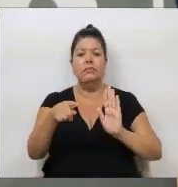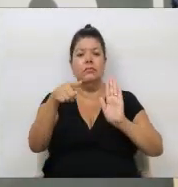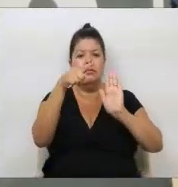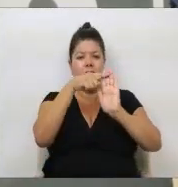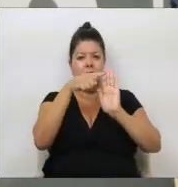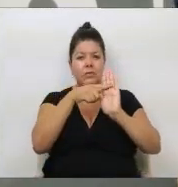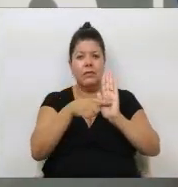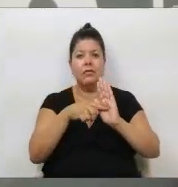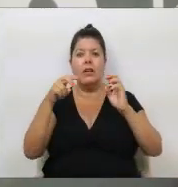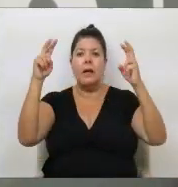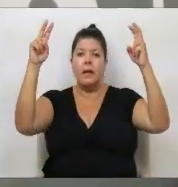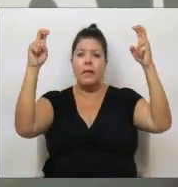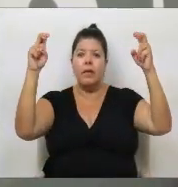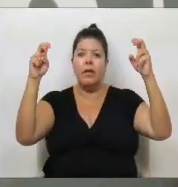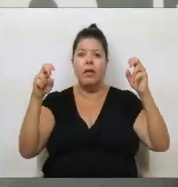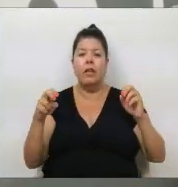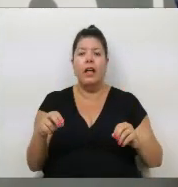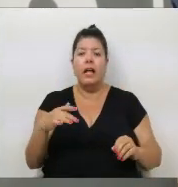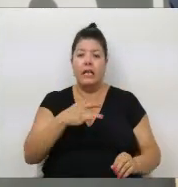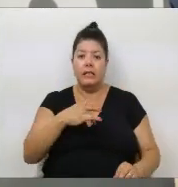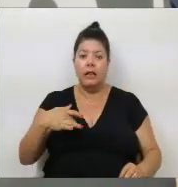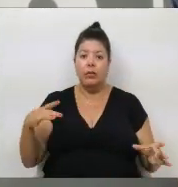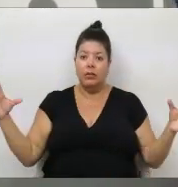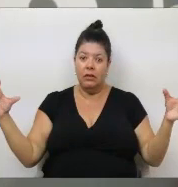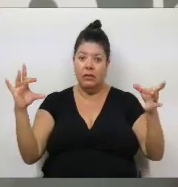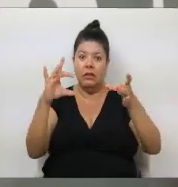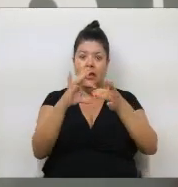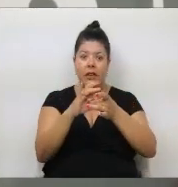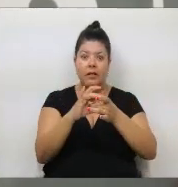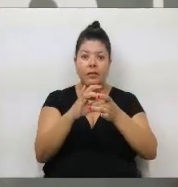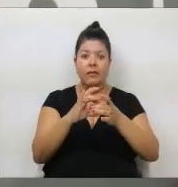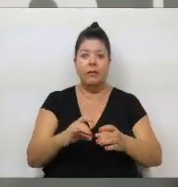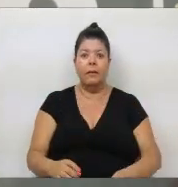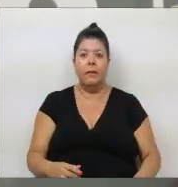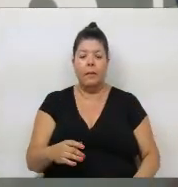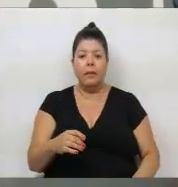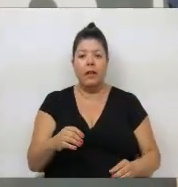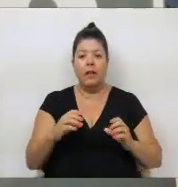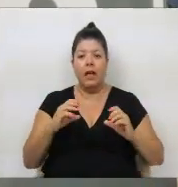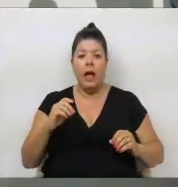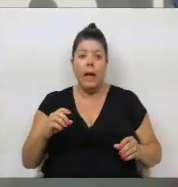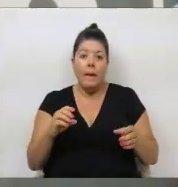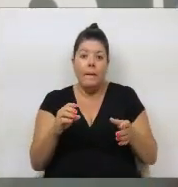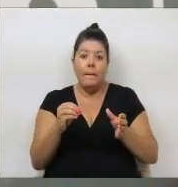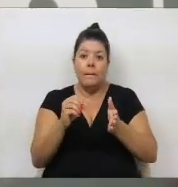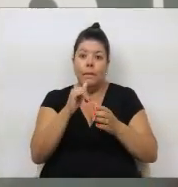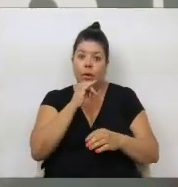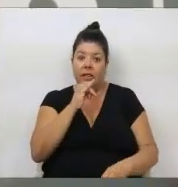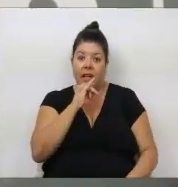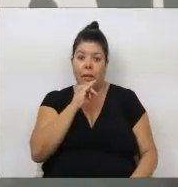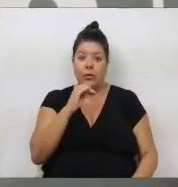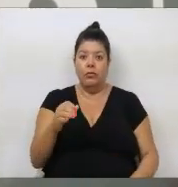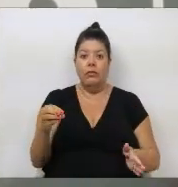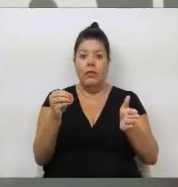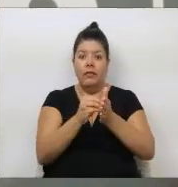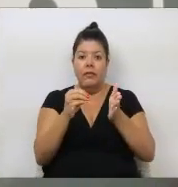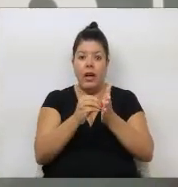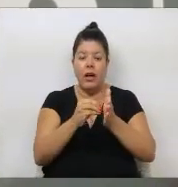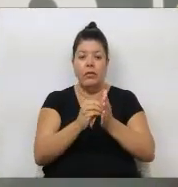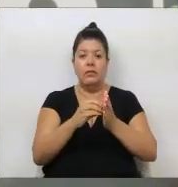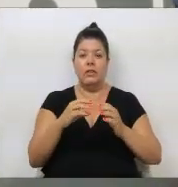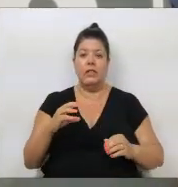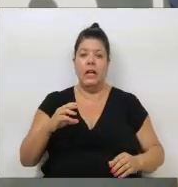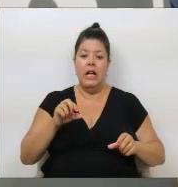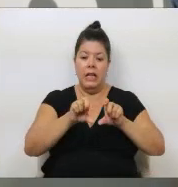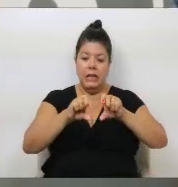importante quanto o saneamento. Está interligado à saúde, né? Afinal de contas, o saneamento, muitas vezes, a falta dele provoca aí doenças, né?